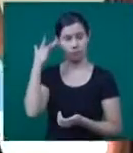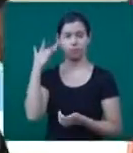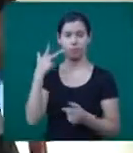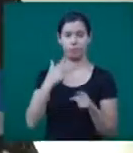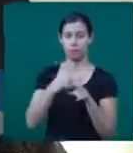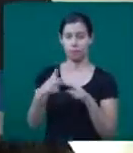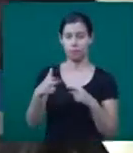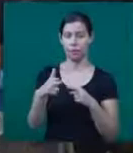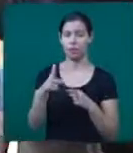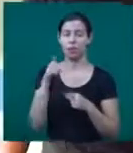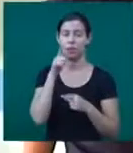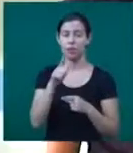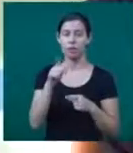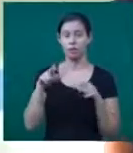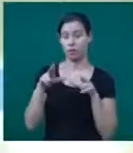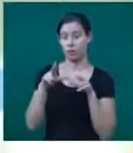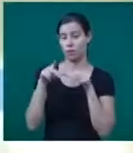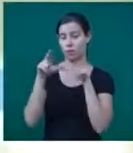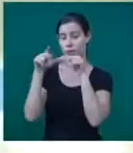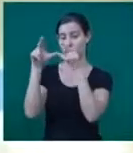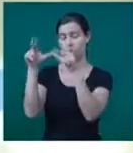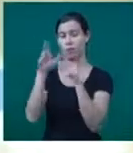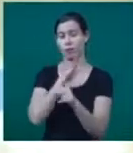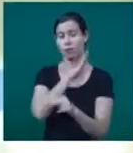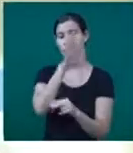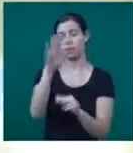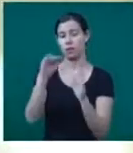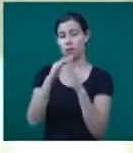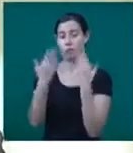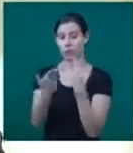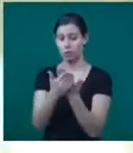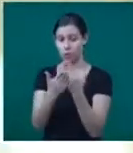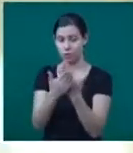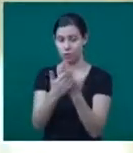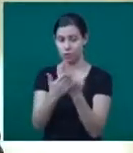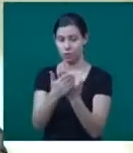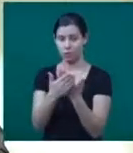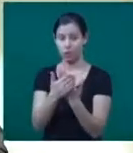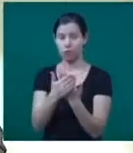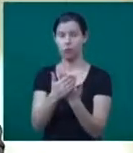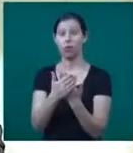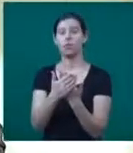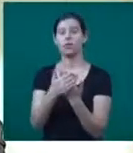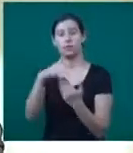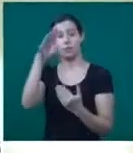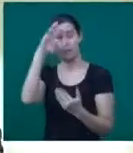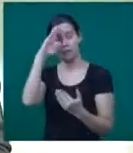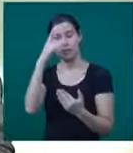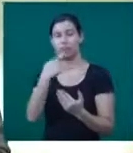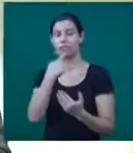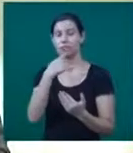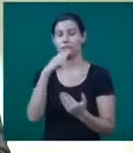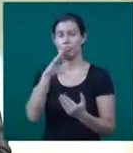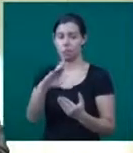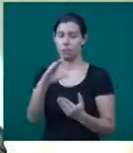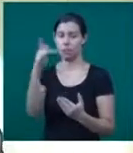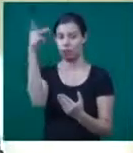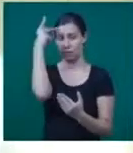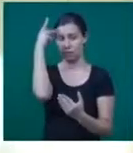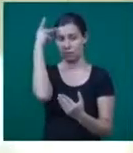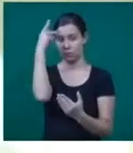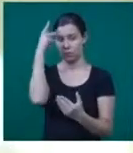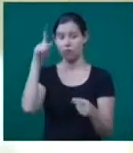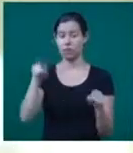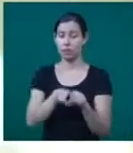viagem cultural para conhecer a Escola Preparatória de Cadetes do Exército em Campinas, São Paulo, e a Academia Militar